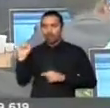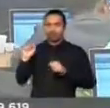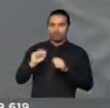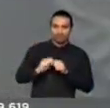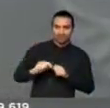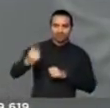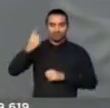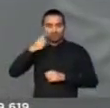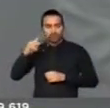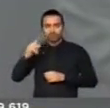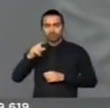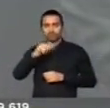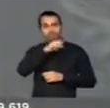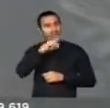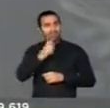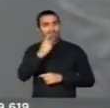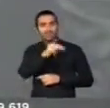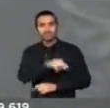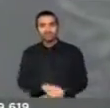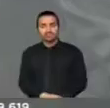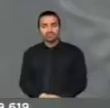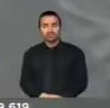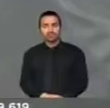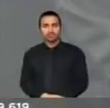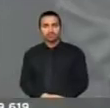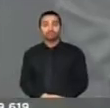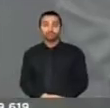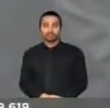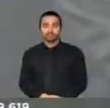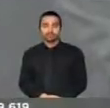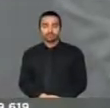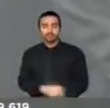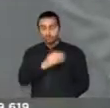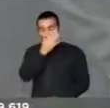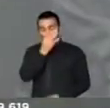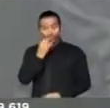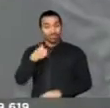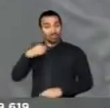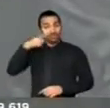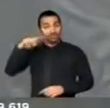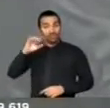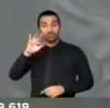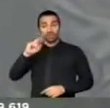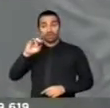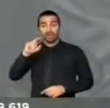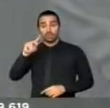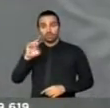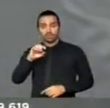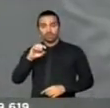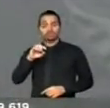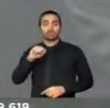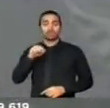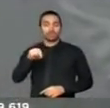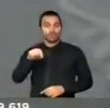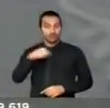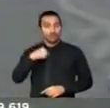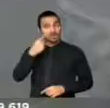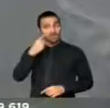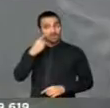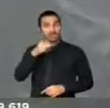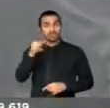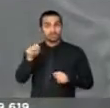pedaladas. E por falar em pedaladas, isso foi o que fizeram com os pés.